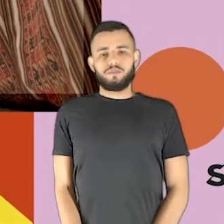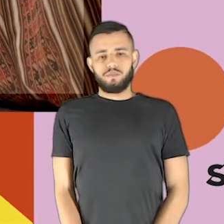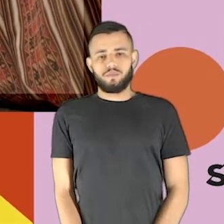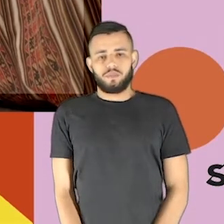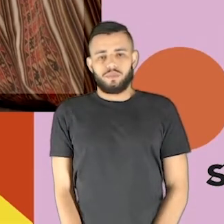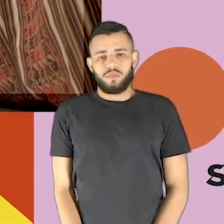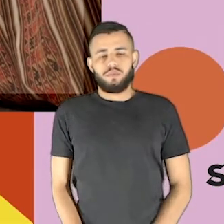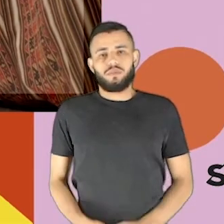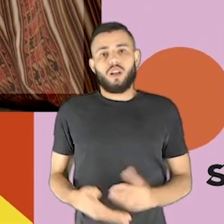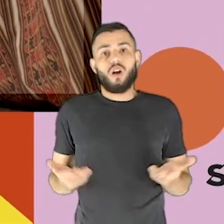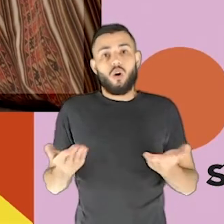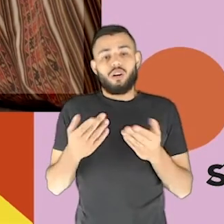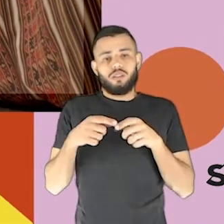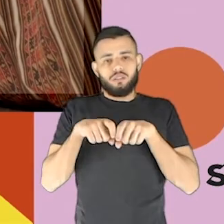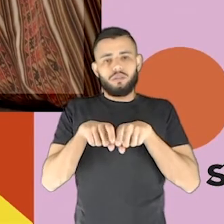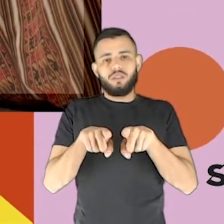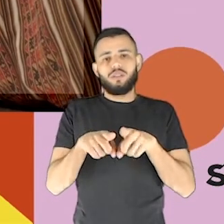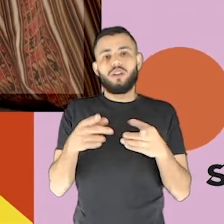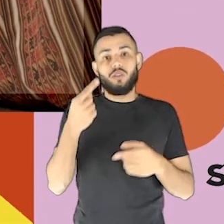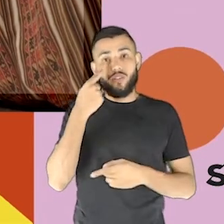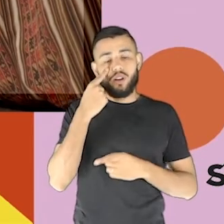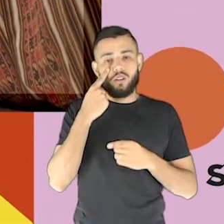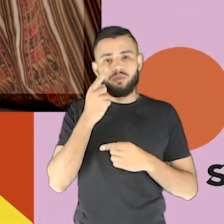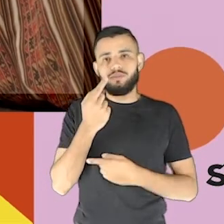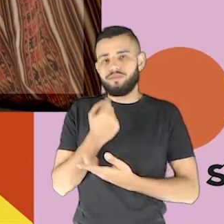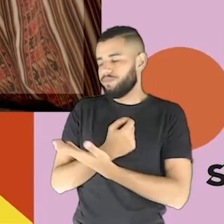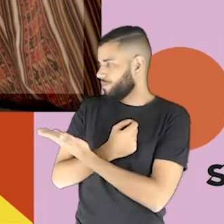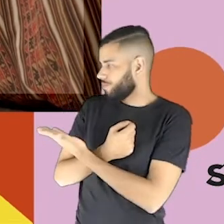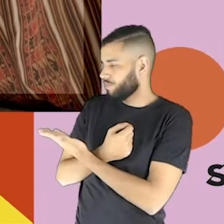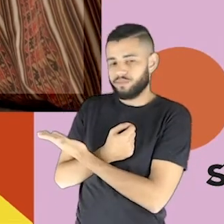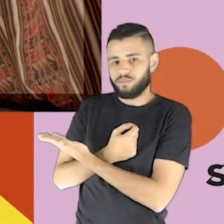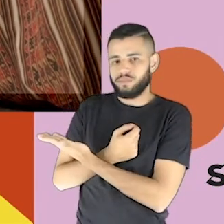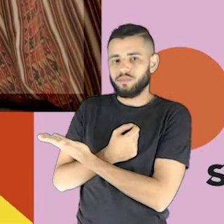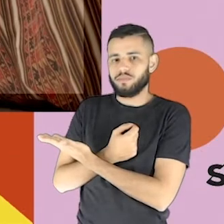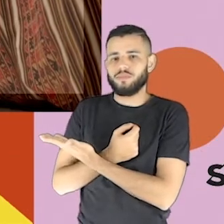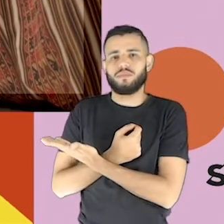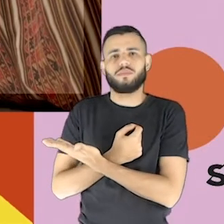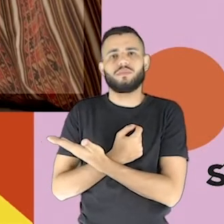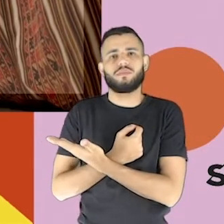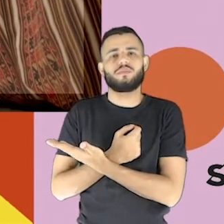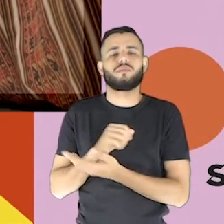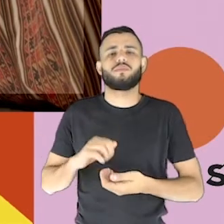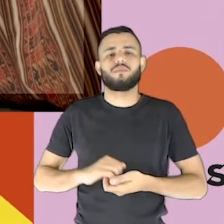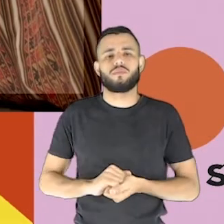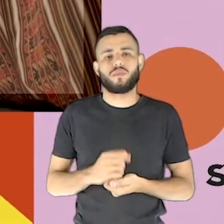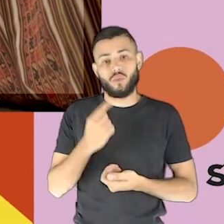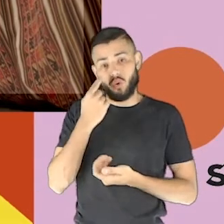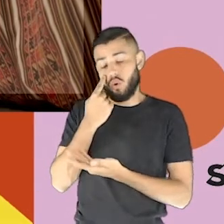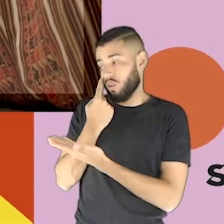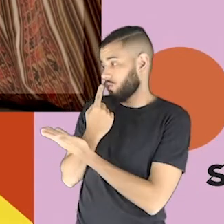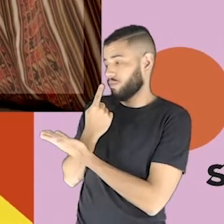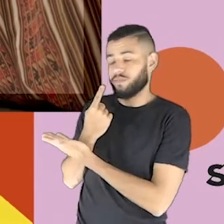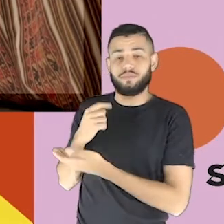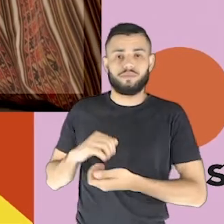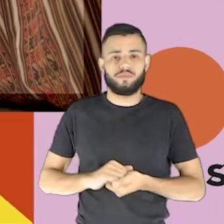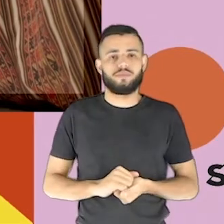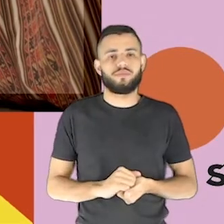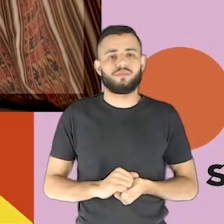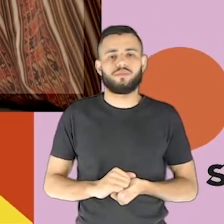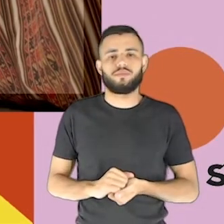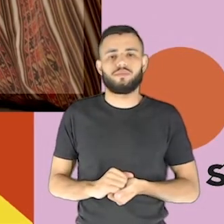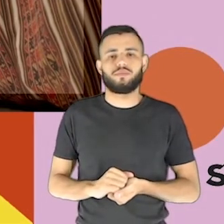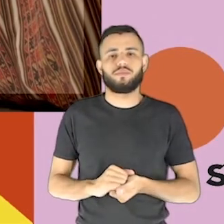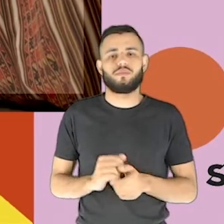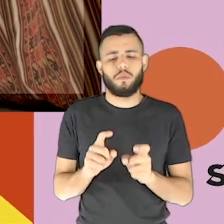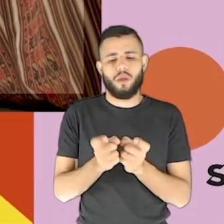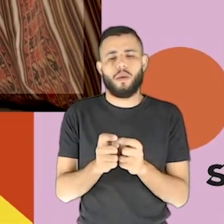Solta as pernas, une planta dos pés e movimenta. Empurra o joelho na direção do chão, acelera um pouquinho, mantém